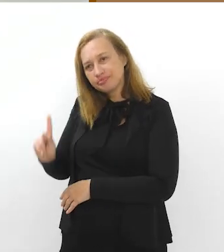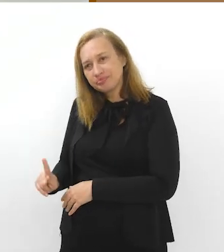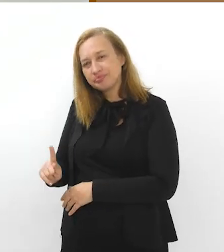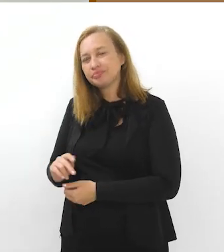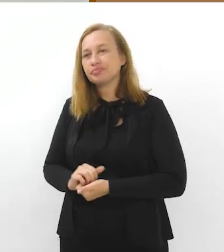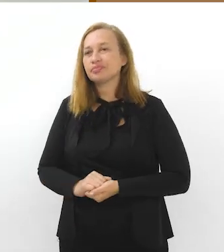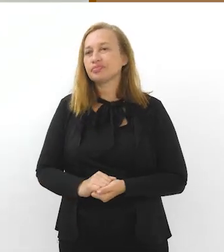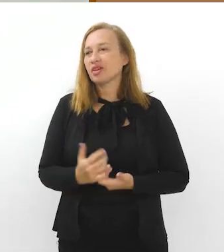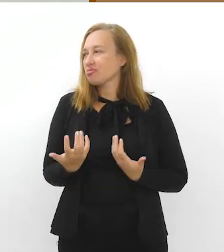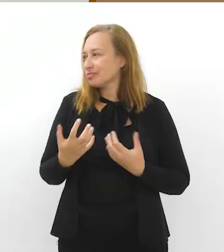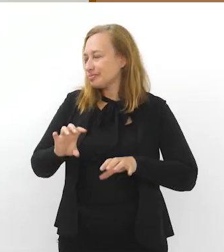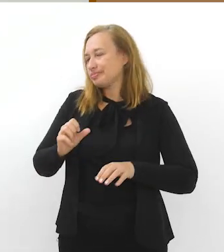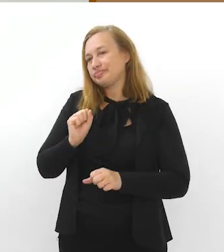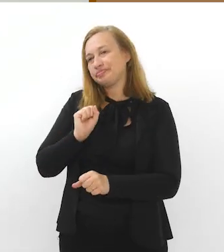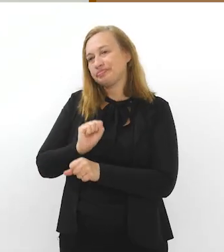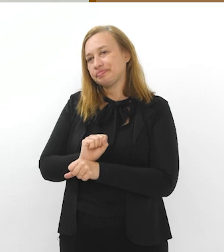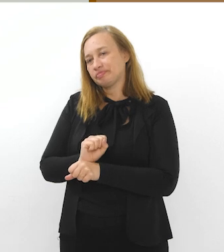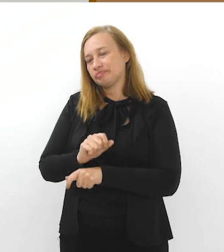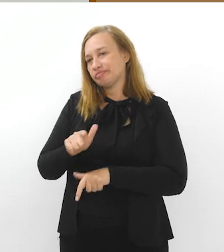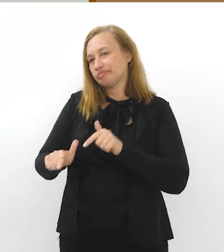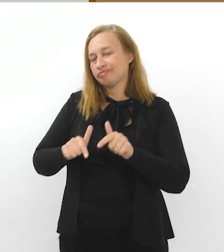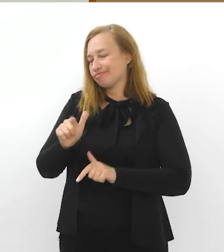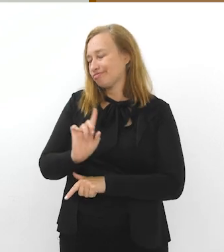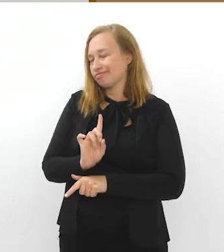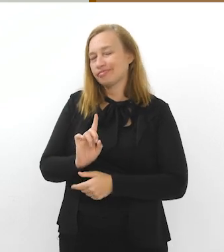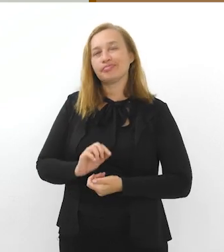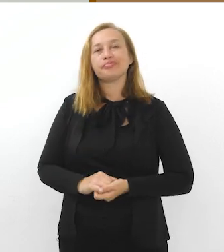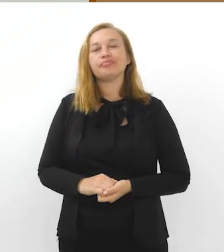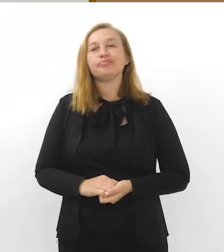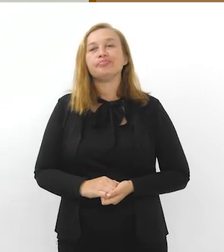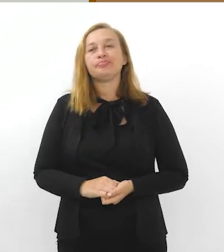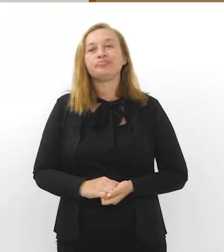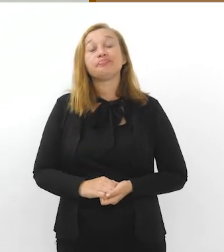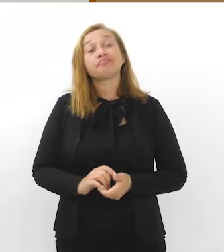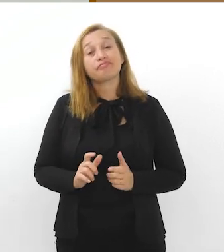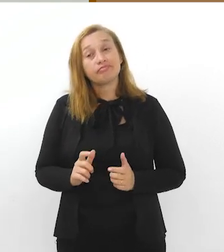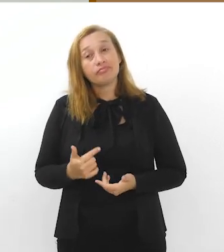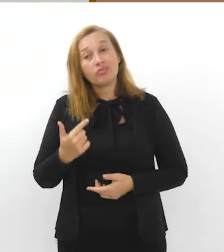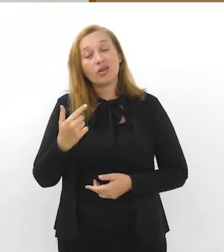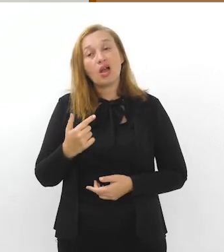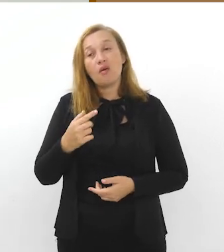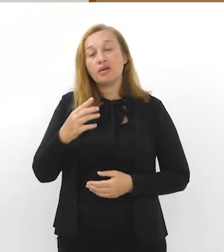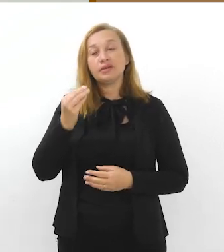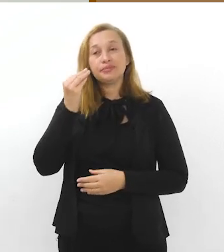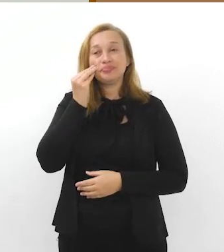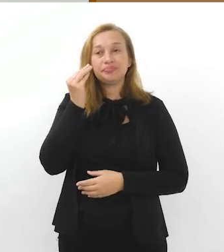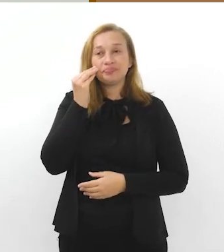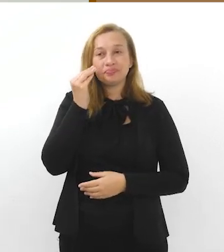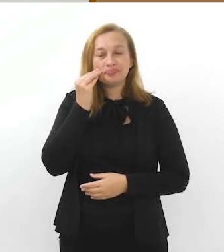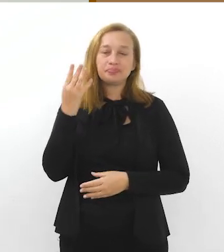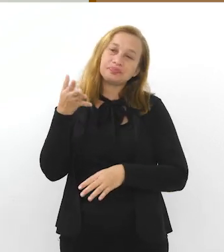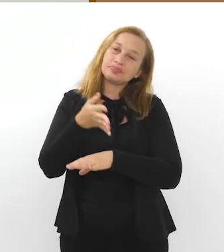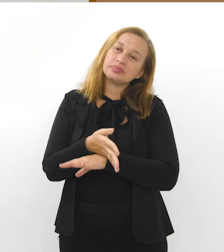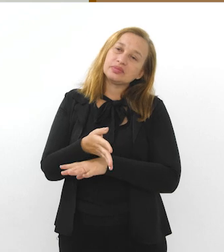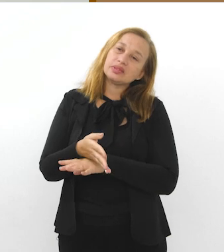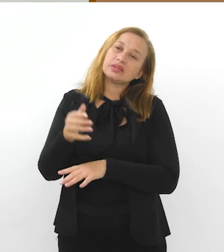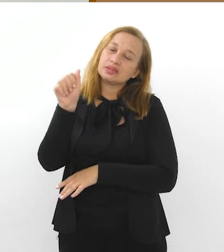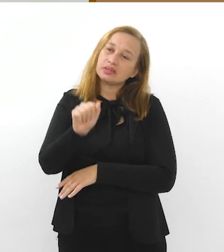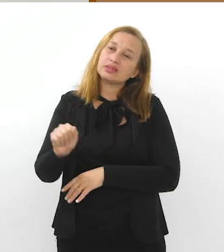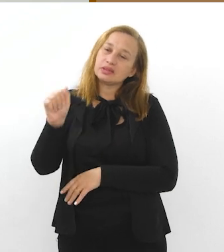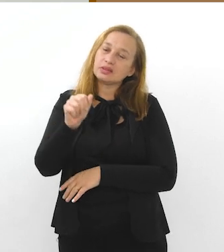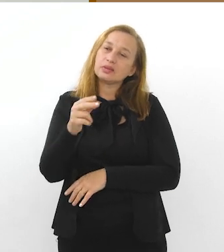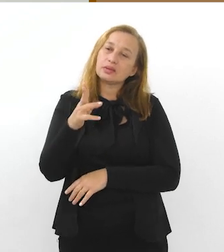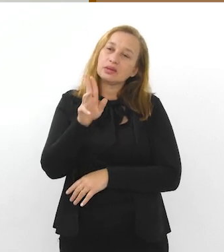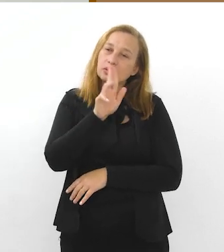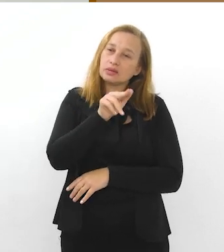aposentei, eu não queria parar de trabalhar também, né? Foi onde que eu fiz o teste para a Associação dos